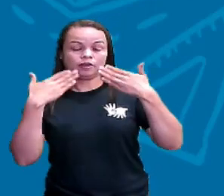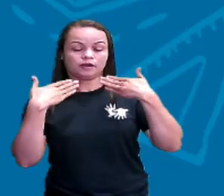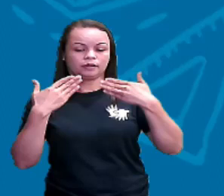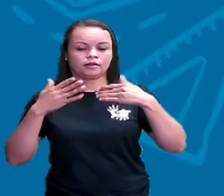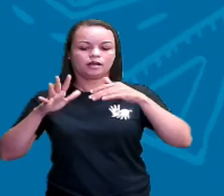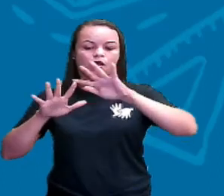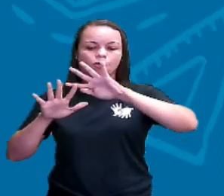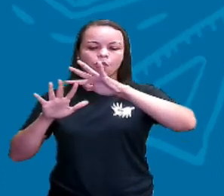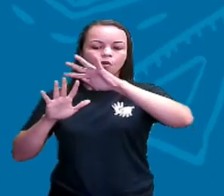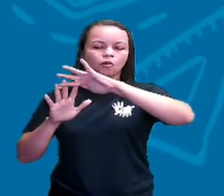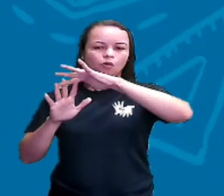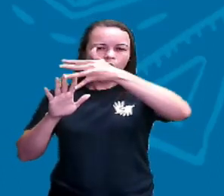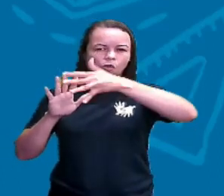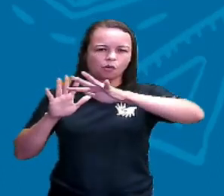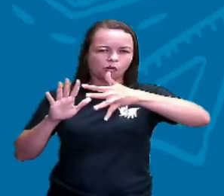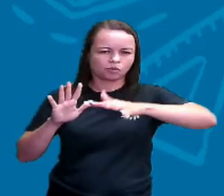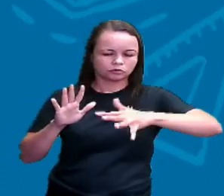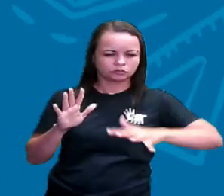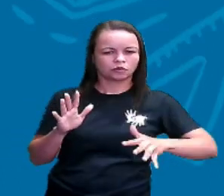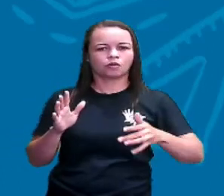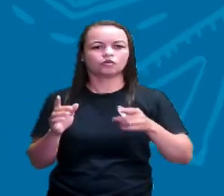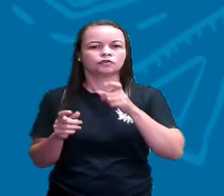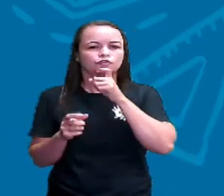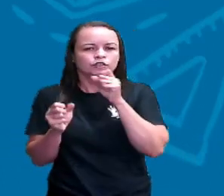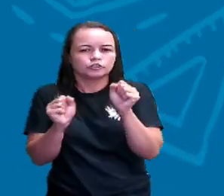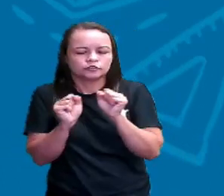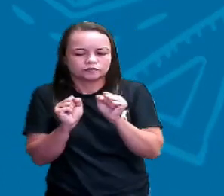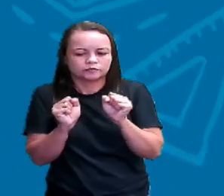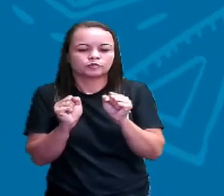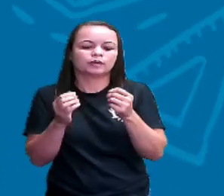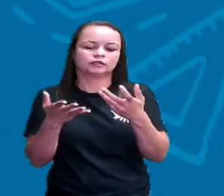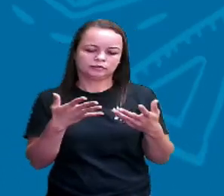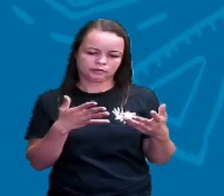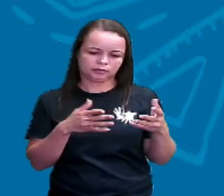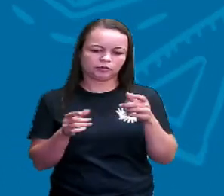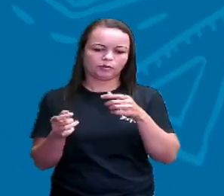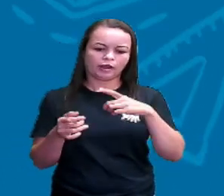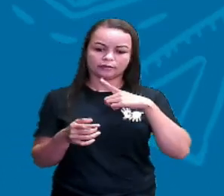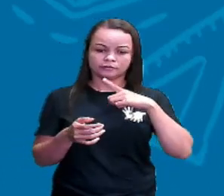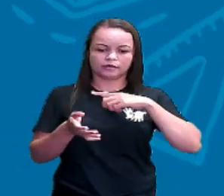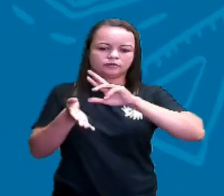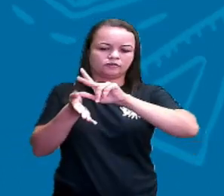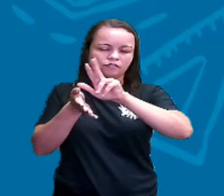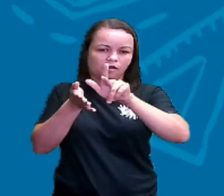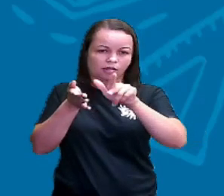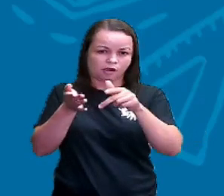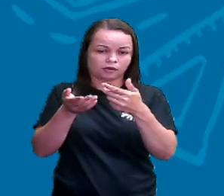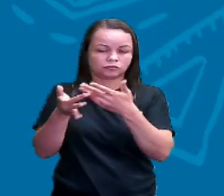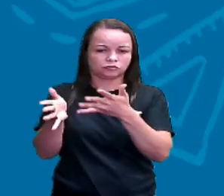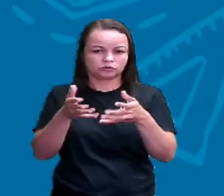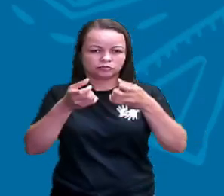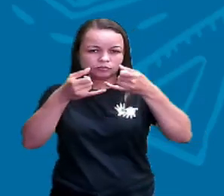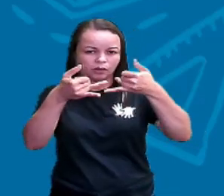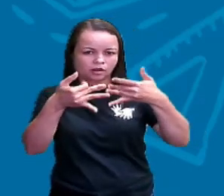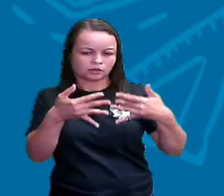até dezembro. A gente tem verano, que vai de dezembro até março.